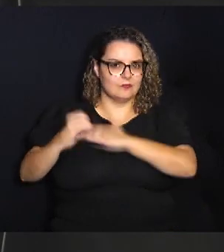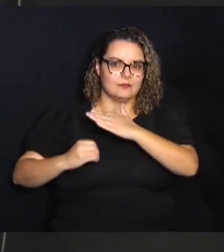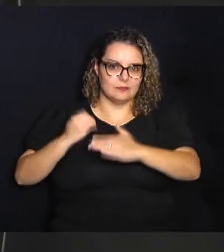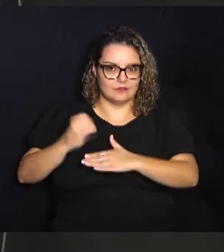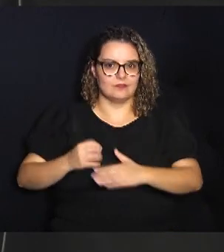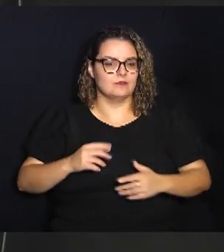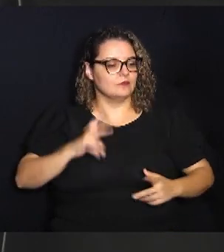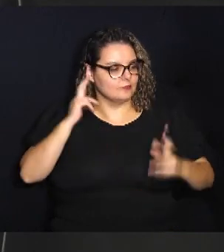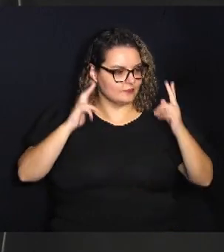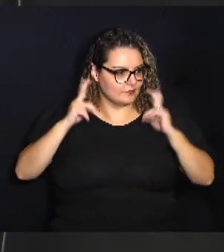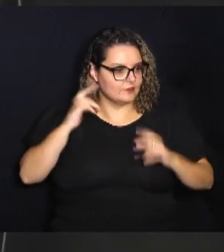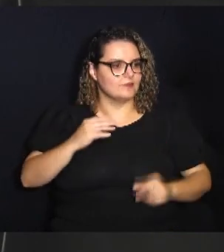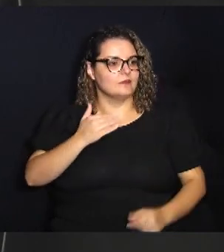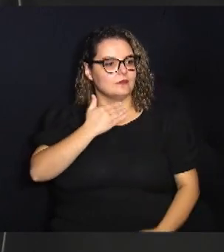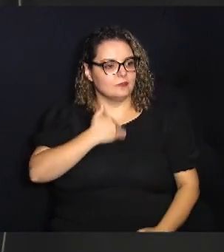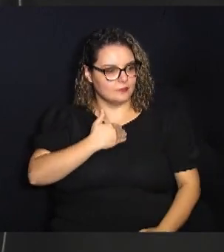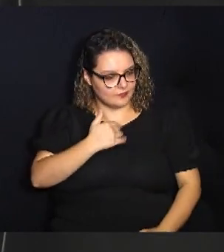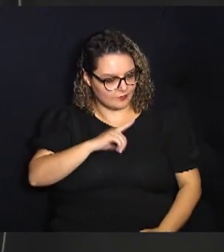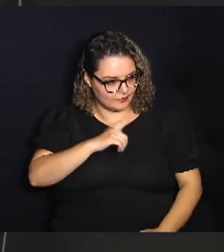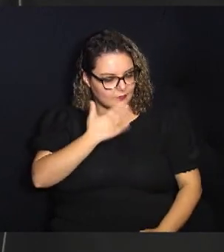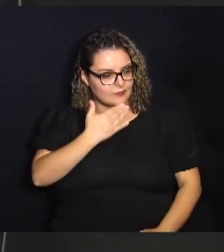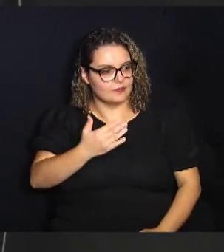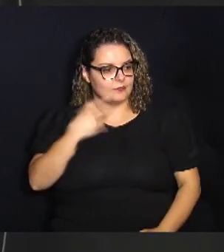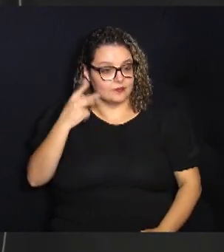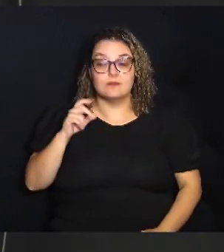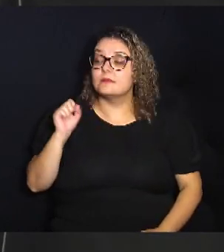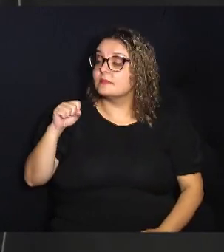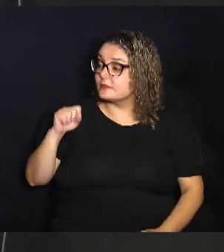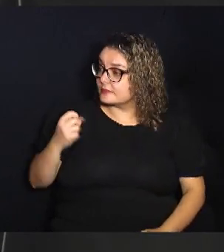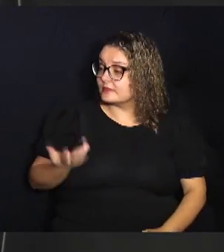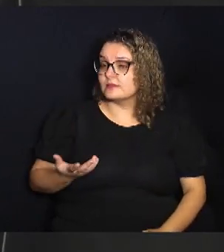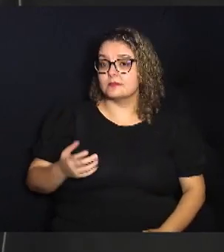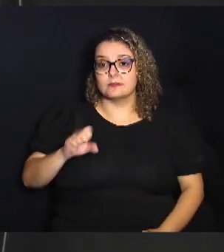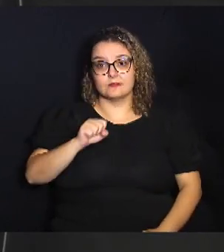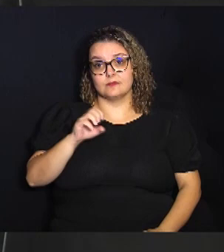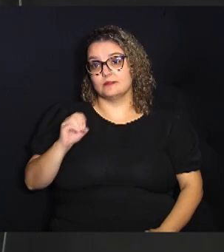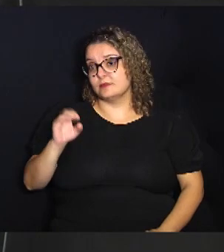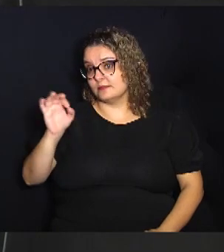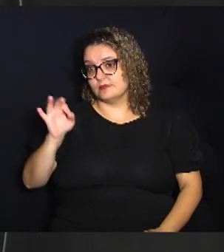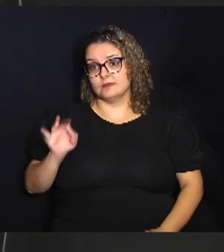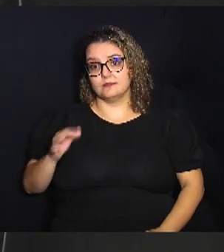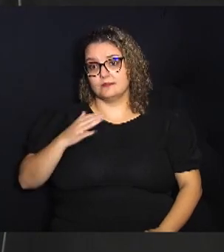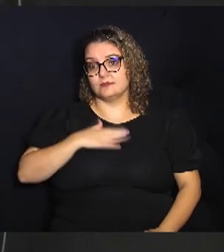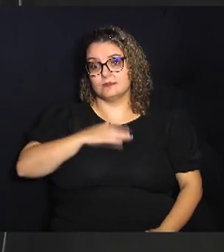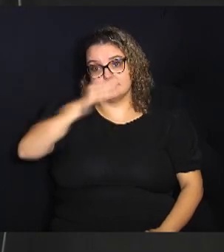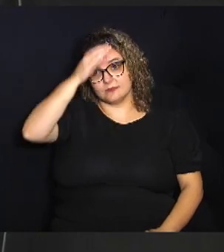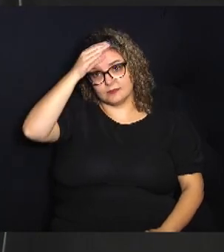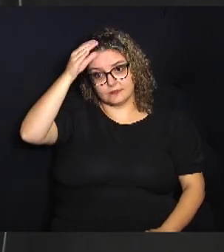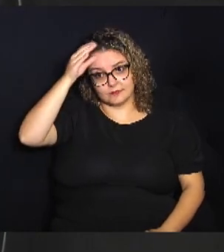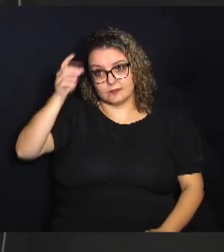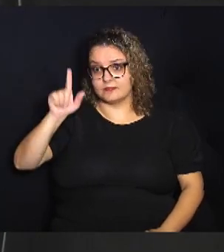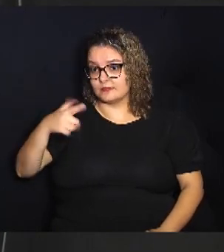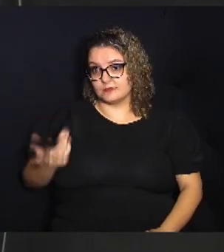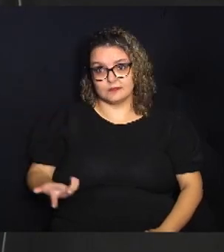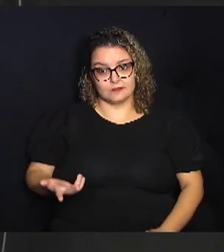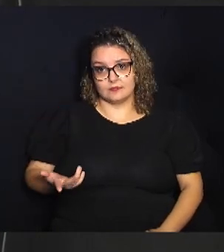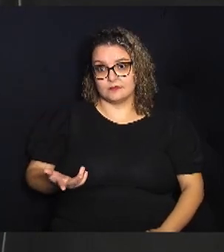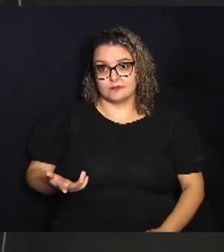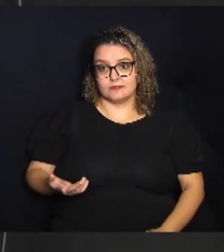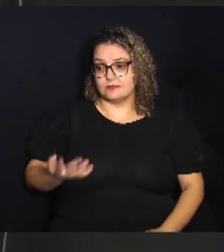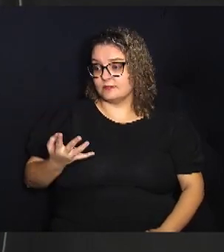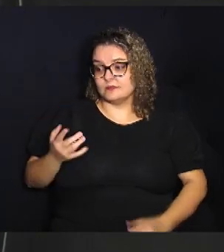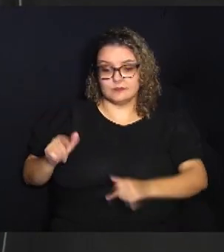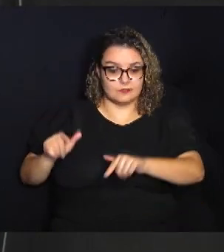atendendo lá, tem demanda de vereador. Sim, até porque 80% da minha clientela, Mirla, é pulverizada nos 4 cantos